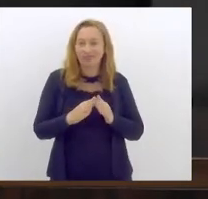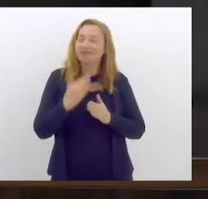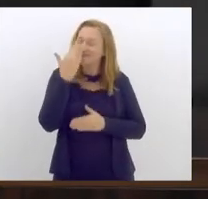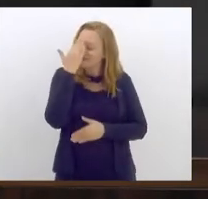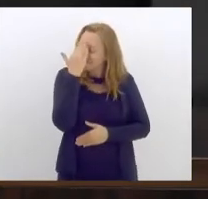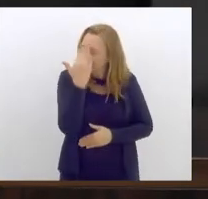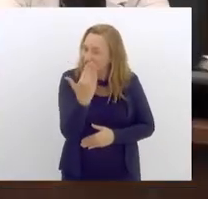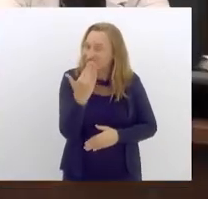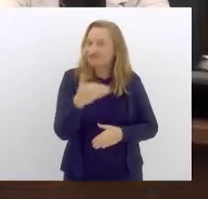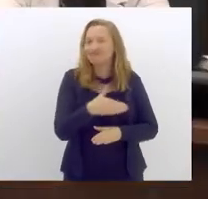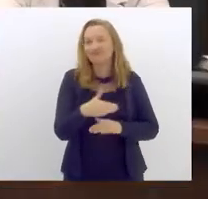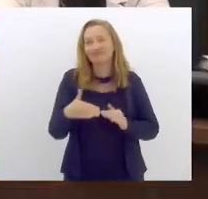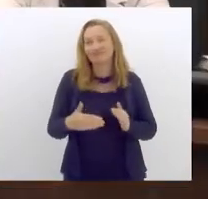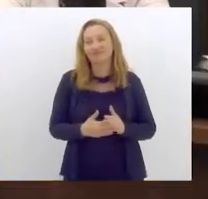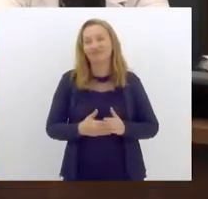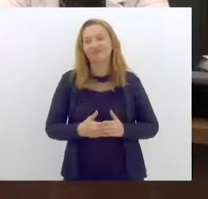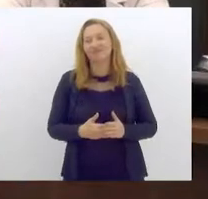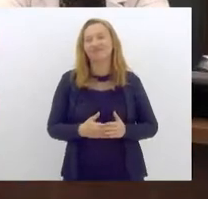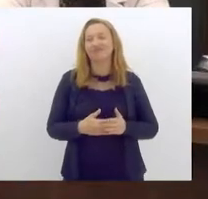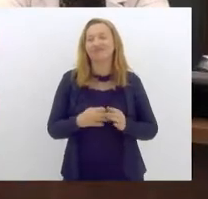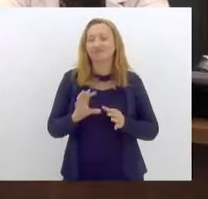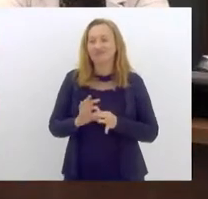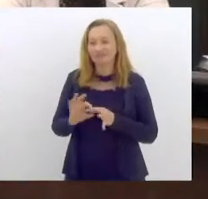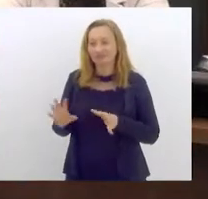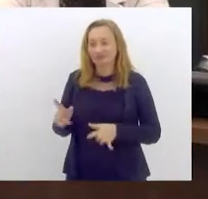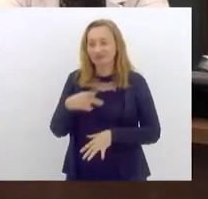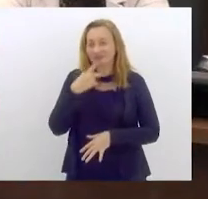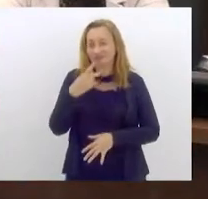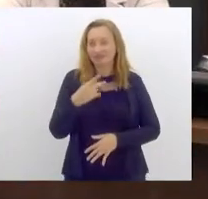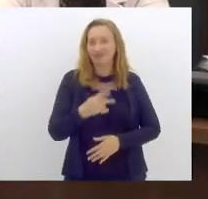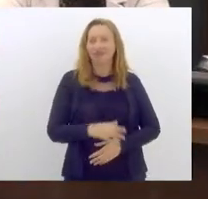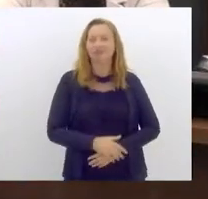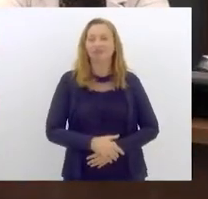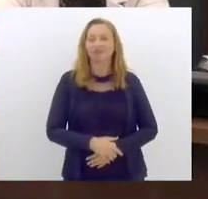muito obrigada a todos passar a palavra